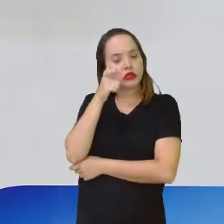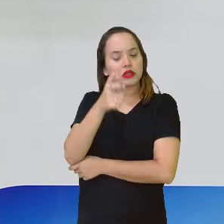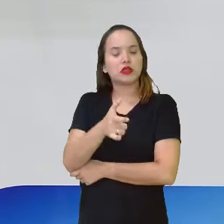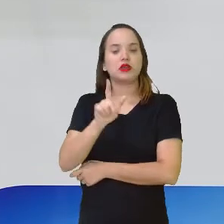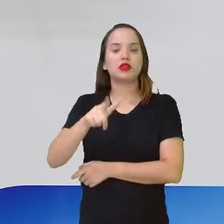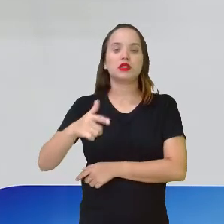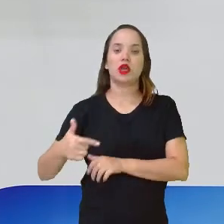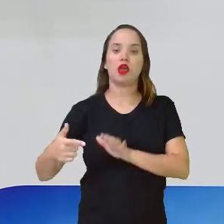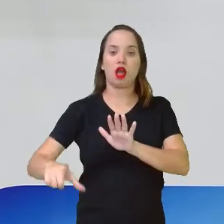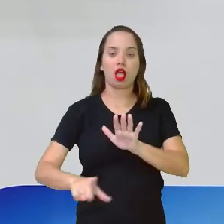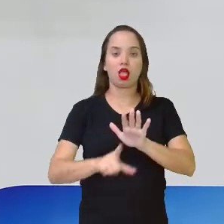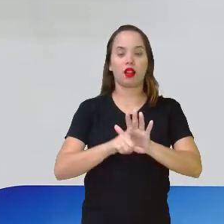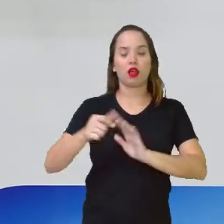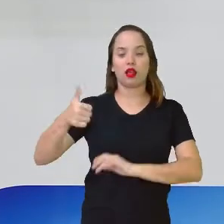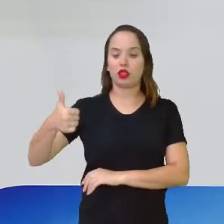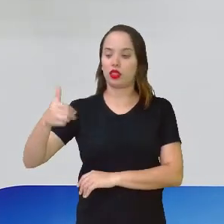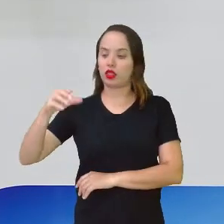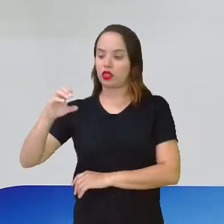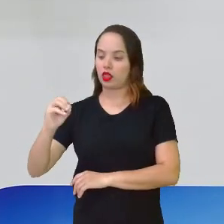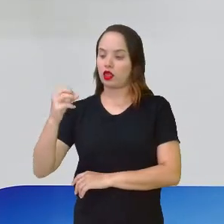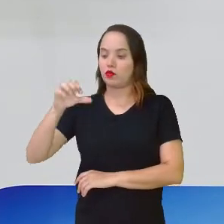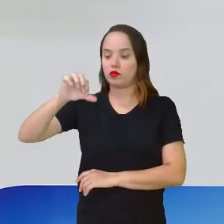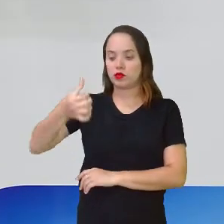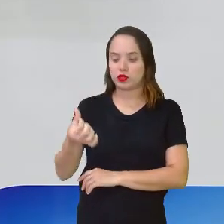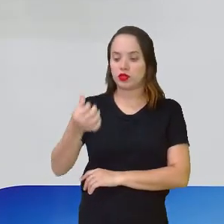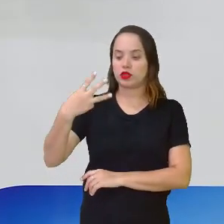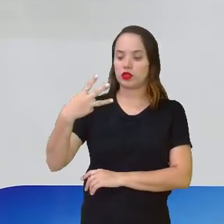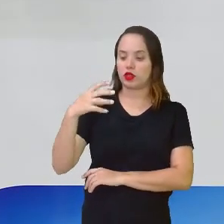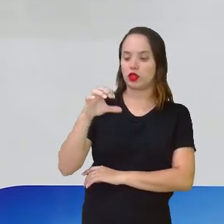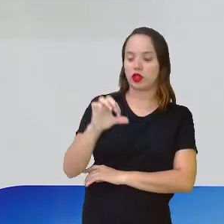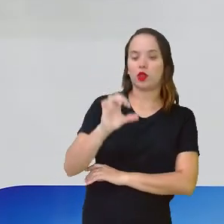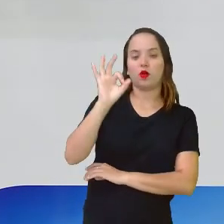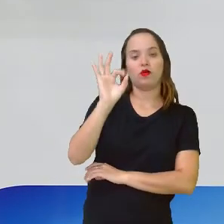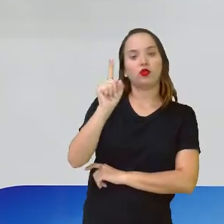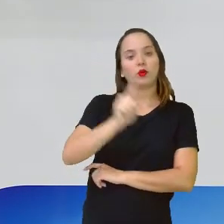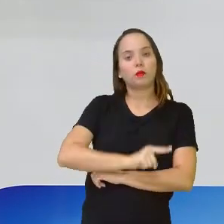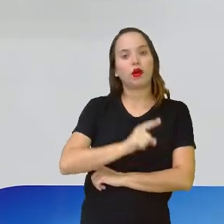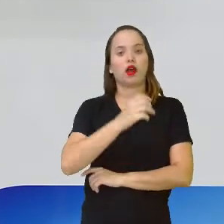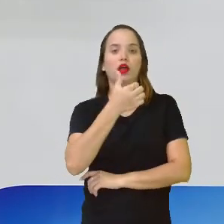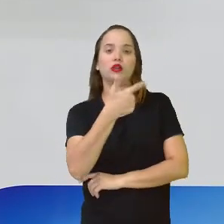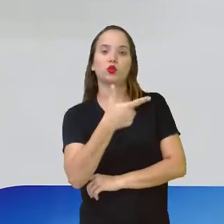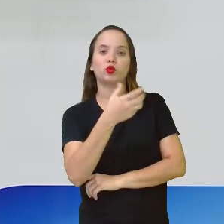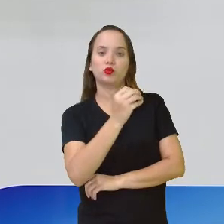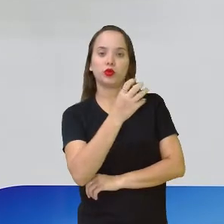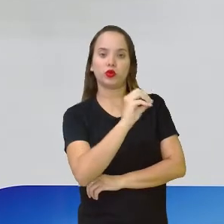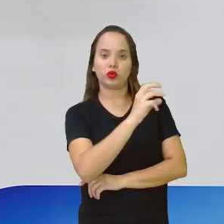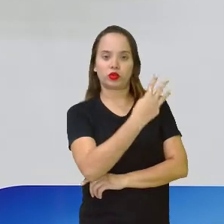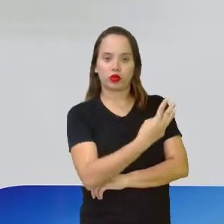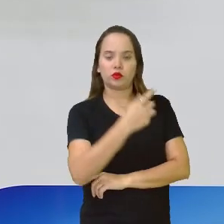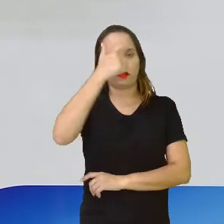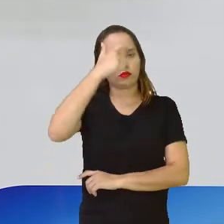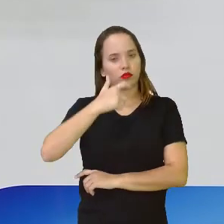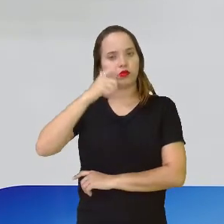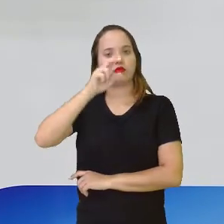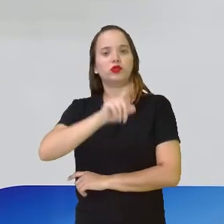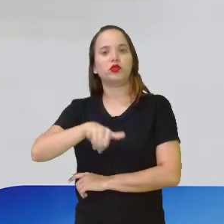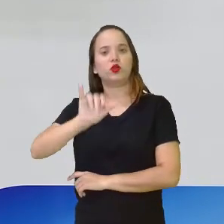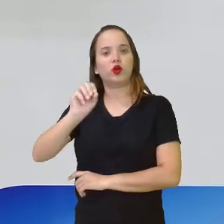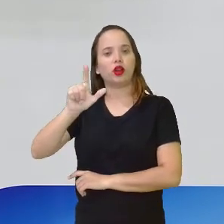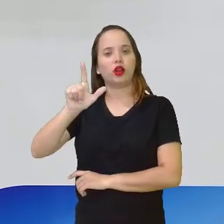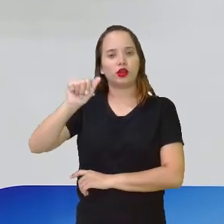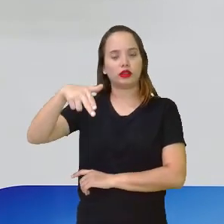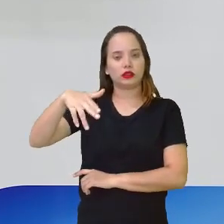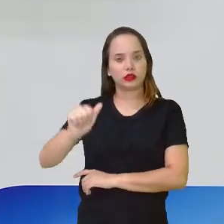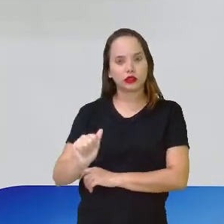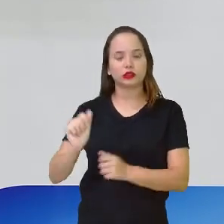Lei 10.639, do ano 2003, tá? O meu nome é Yolanda, esse é o meu sinal.